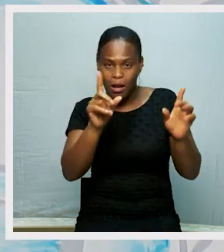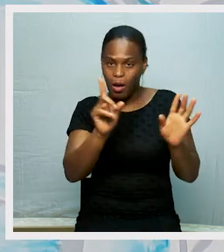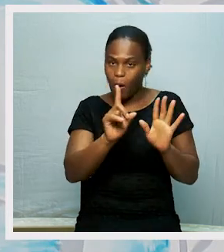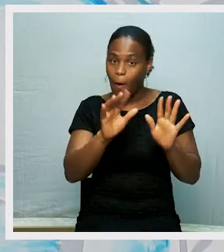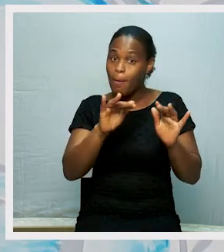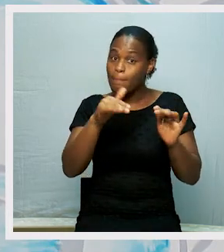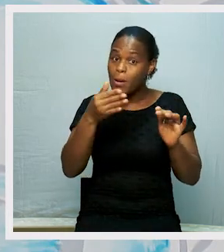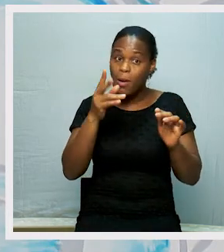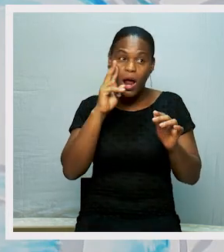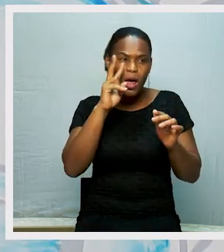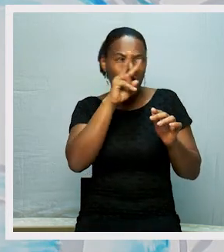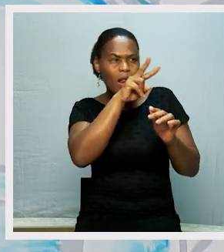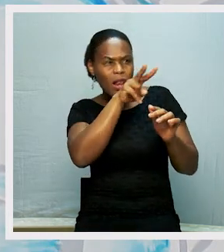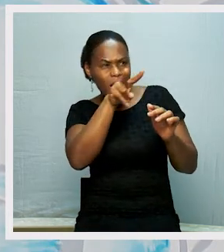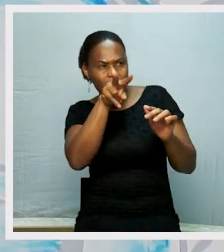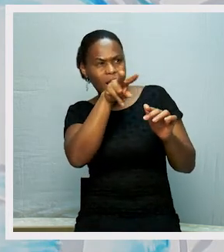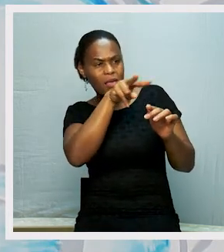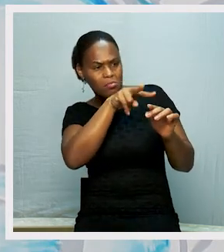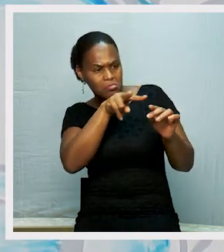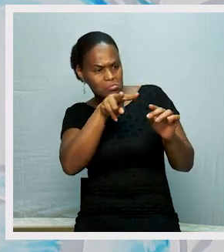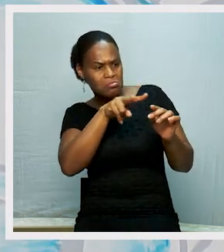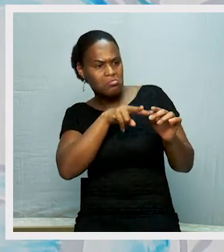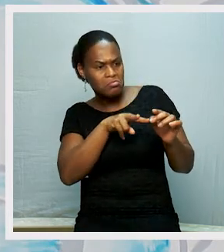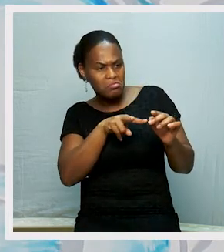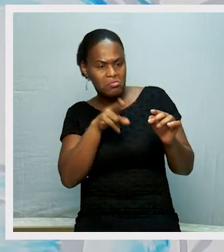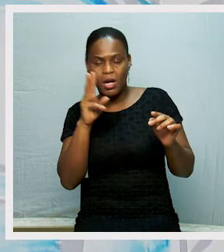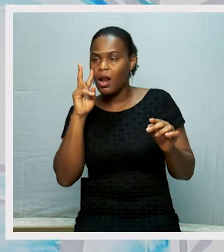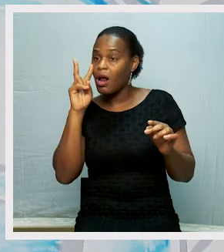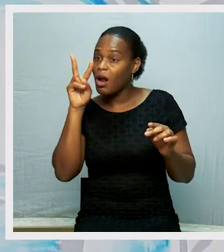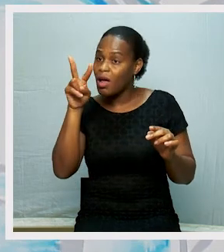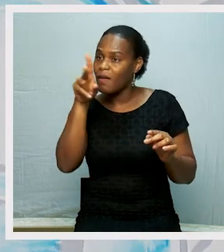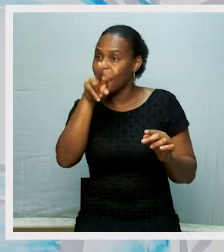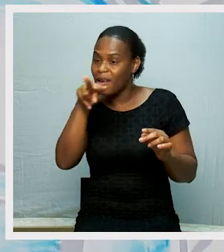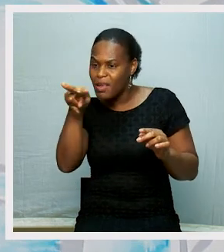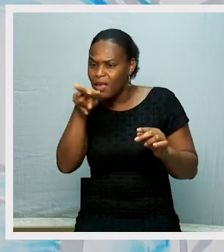de forma concentrada para podermos fazer a ligação